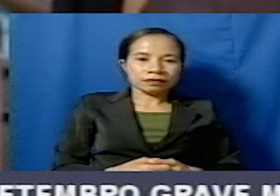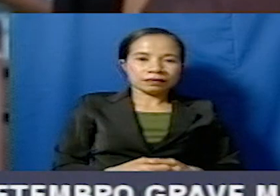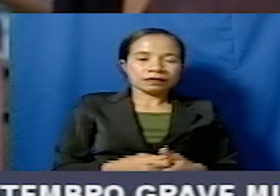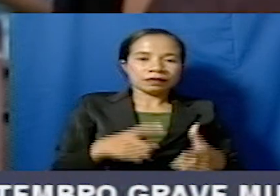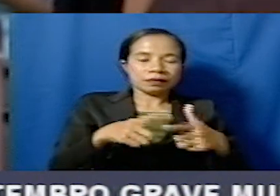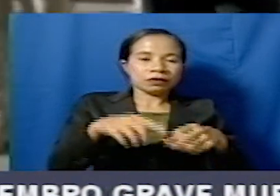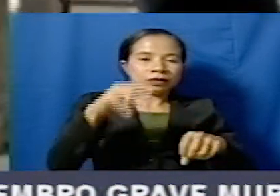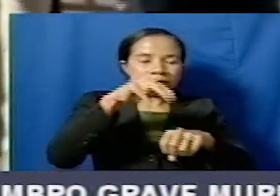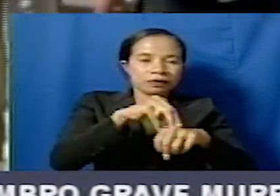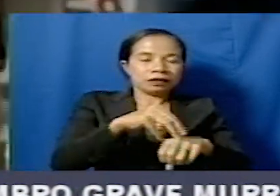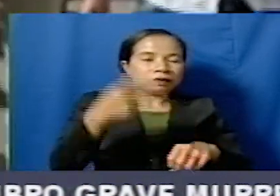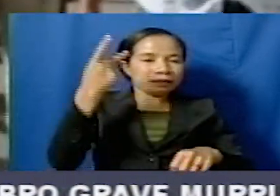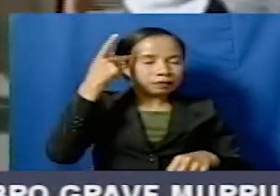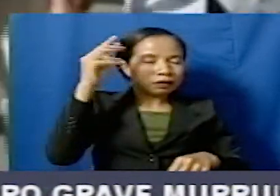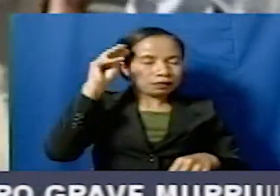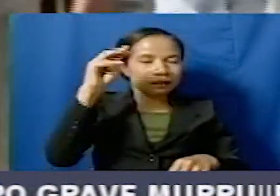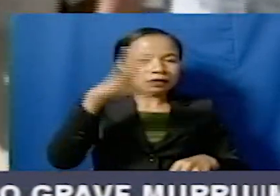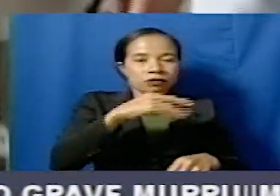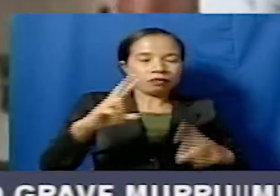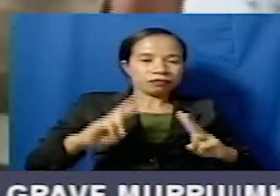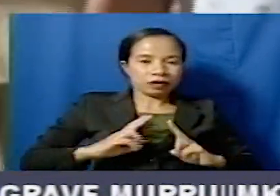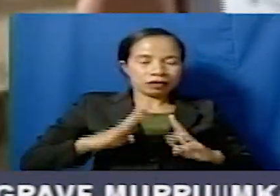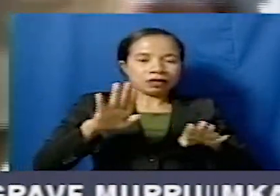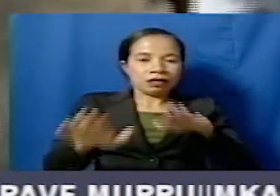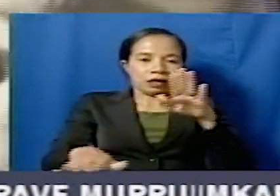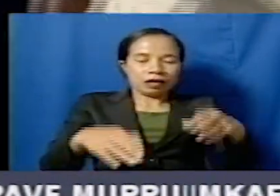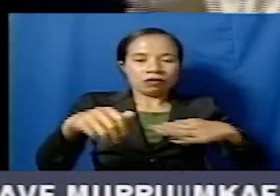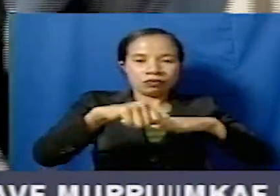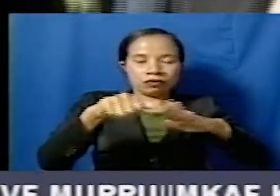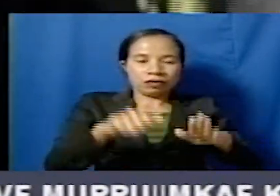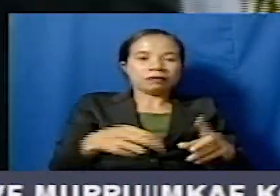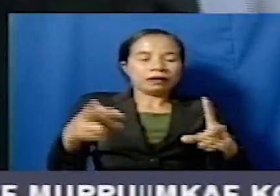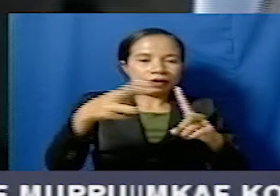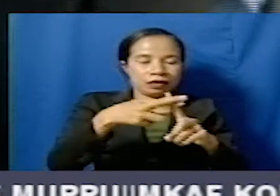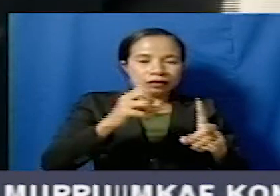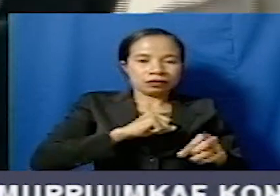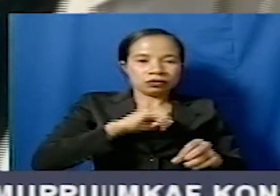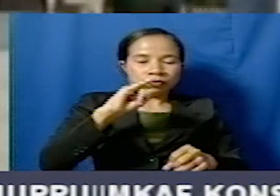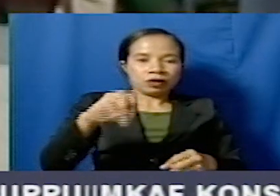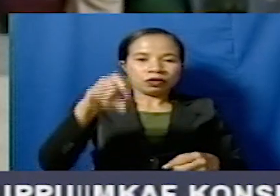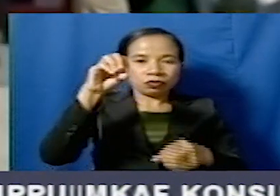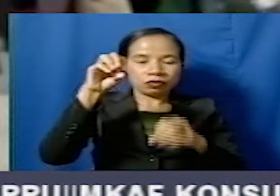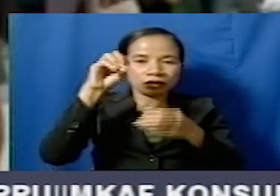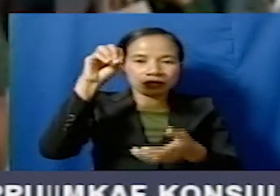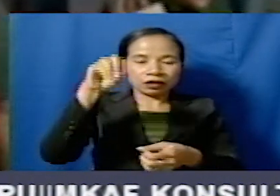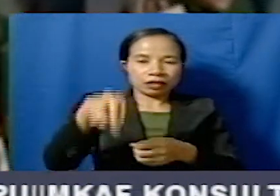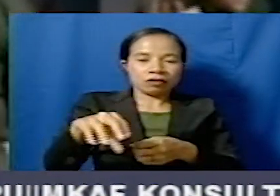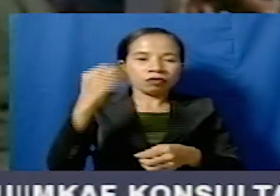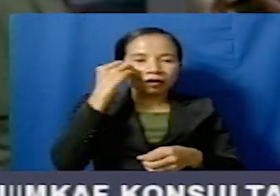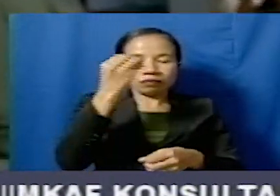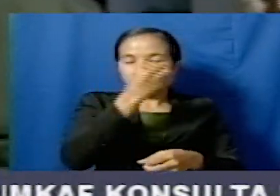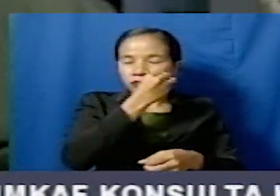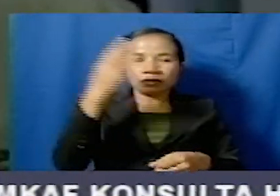Depois de missa, primeiro-ministro no veterano Sira Lau Ain Maia Monumento Massacre Suai Rodi Itau Aifunan no